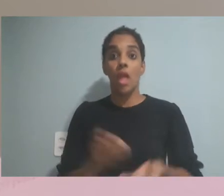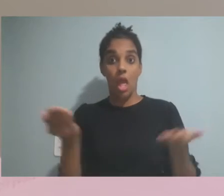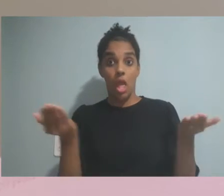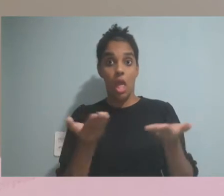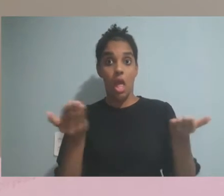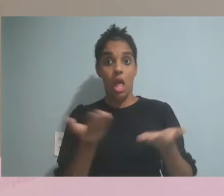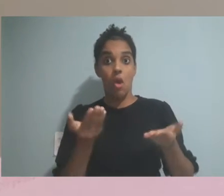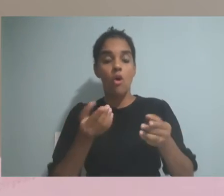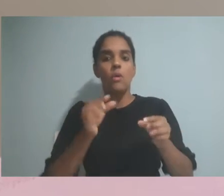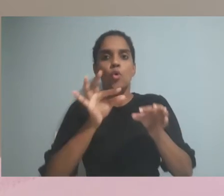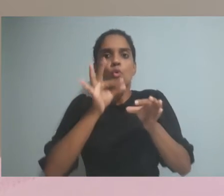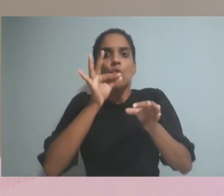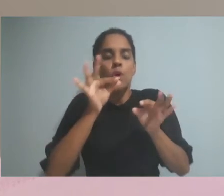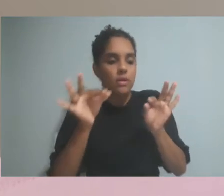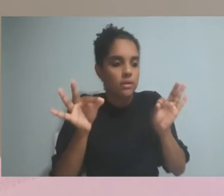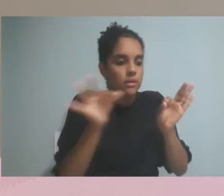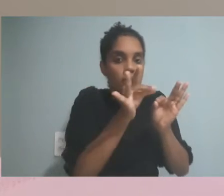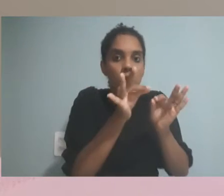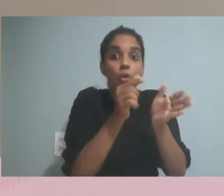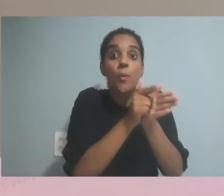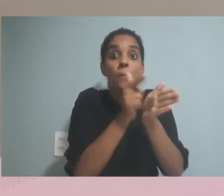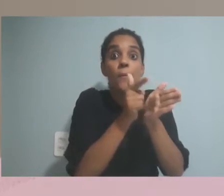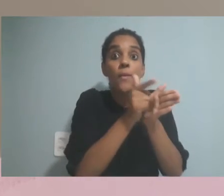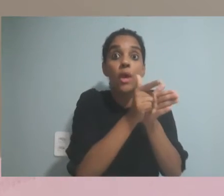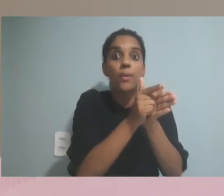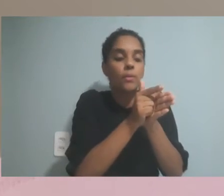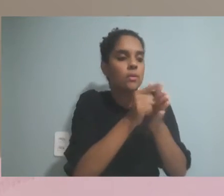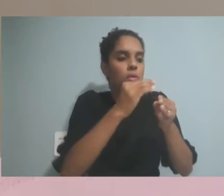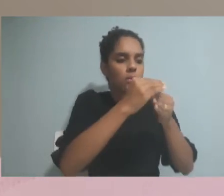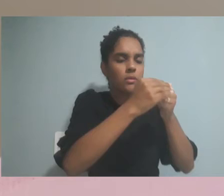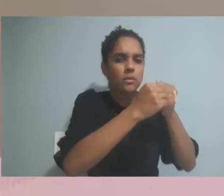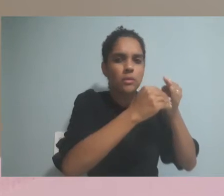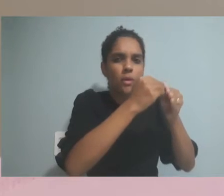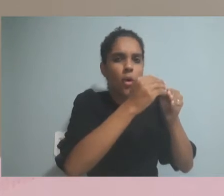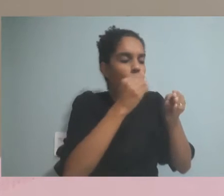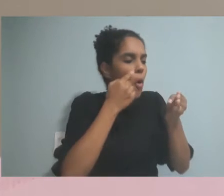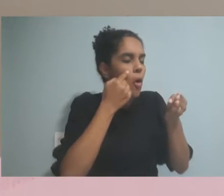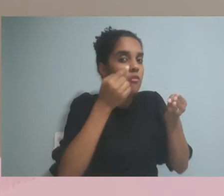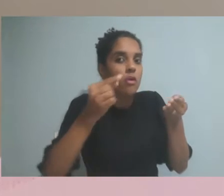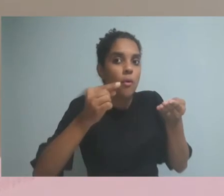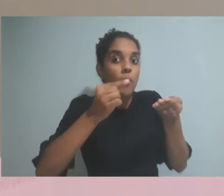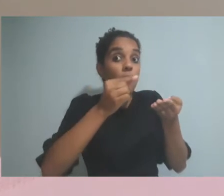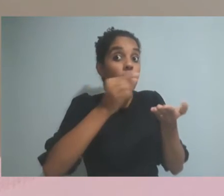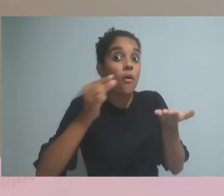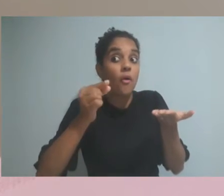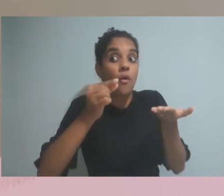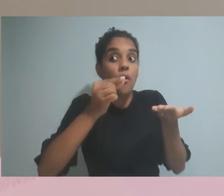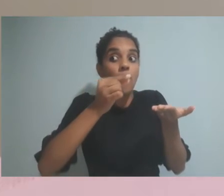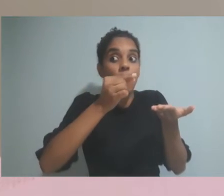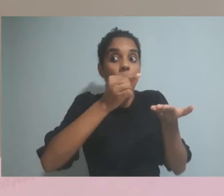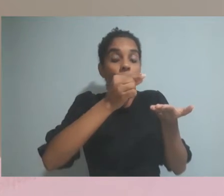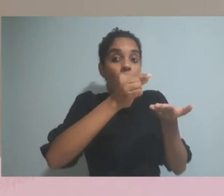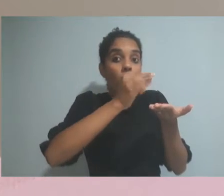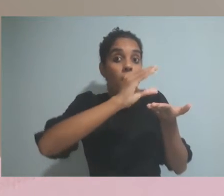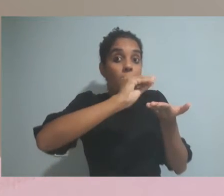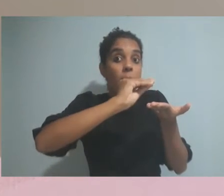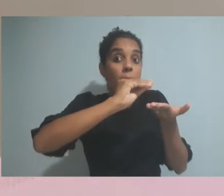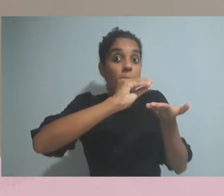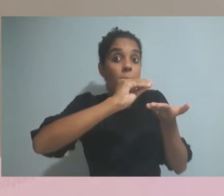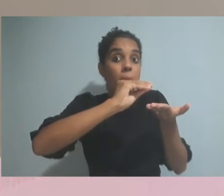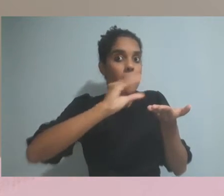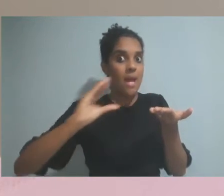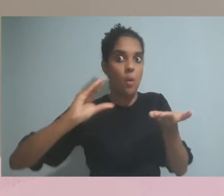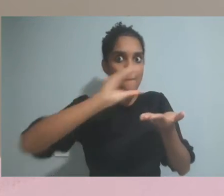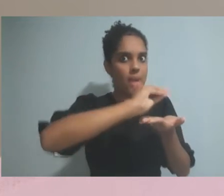Então, pessoal, primeiramente vamos atritar o canudo com papel toalha. É importante que a gente use um pedaço de papel